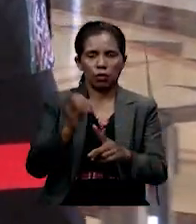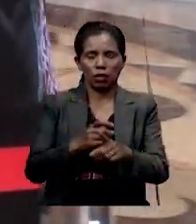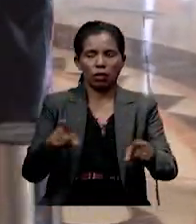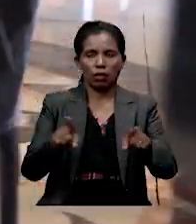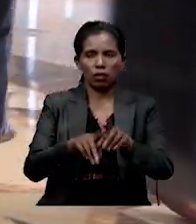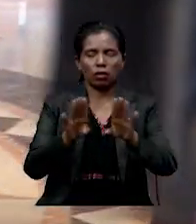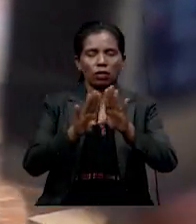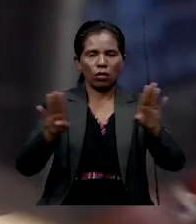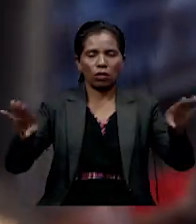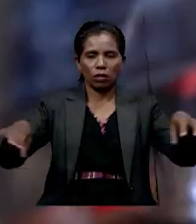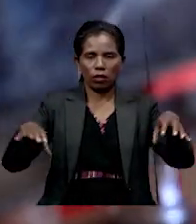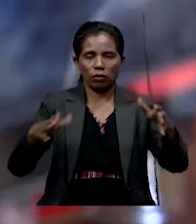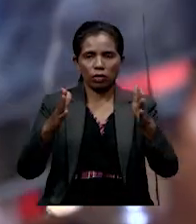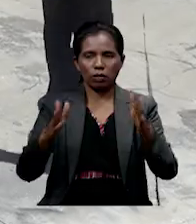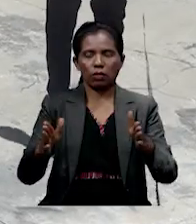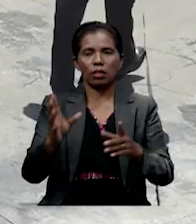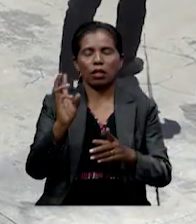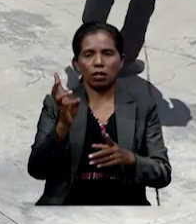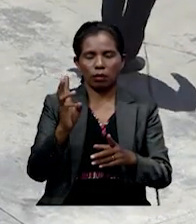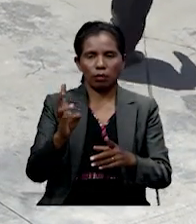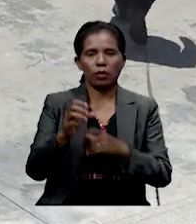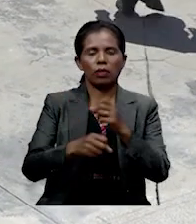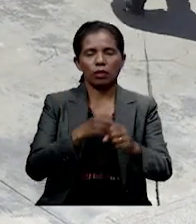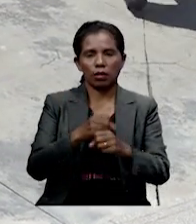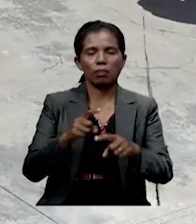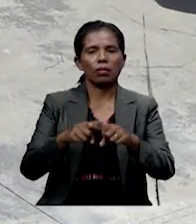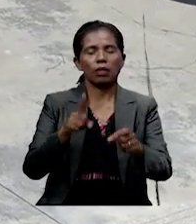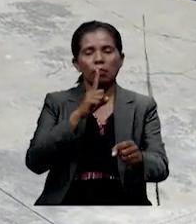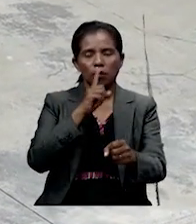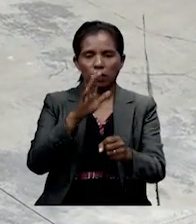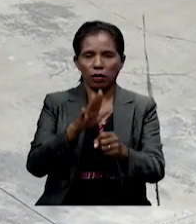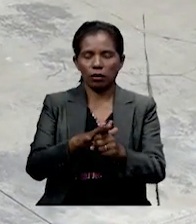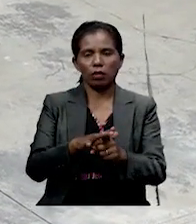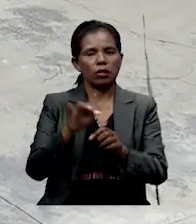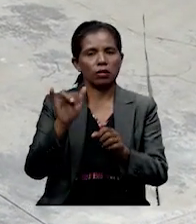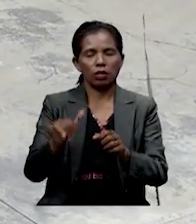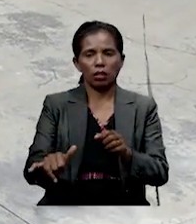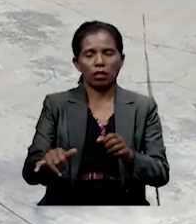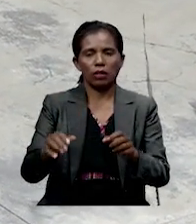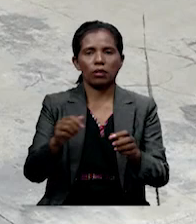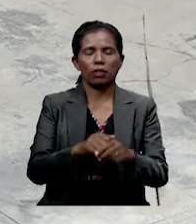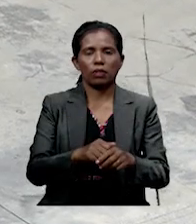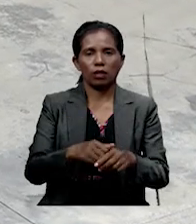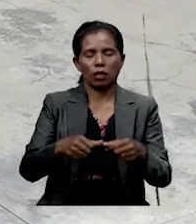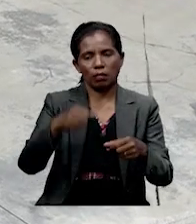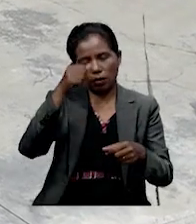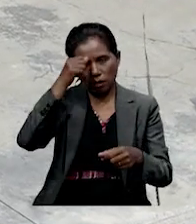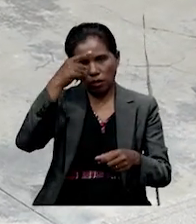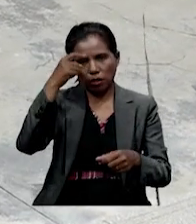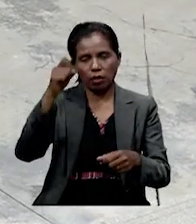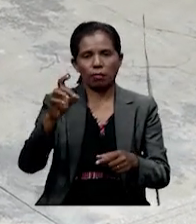loque campo trabalho rio ne nulo caratinan, mas be promessa irakne, hela deit ho memória, tamba mandato